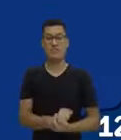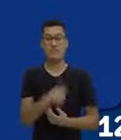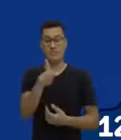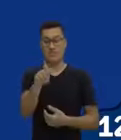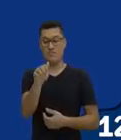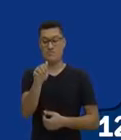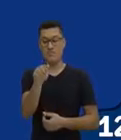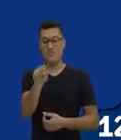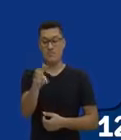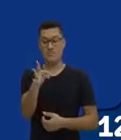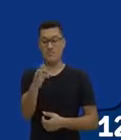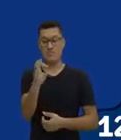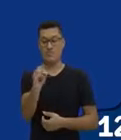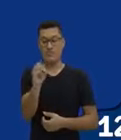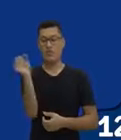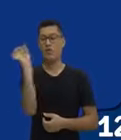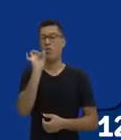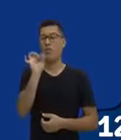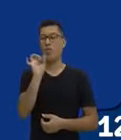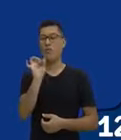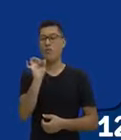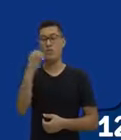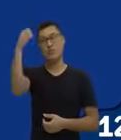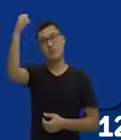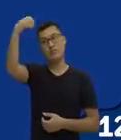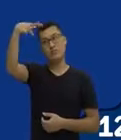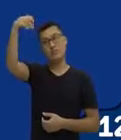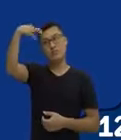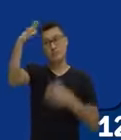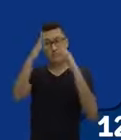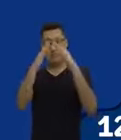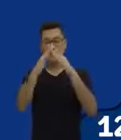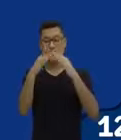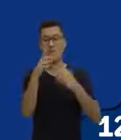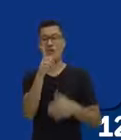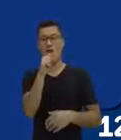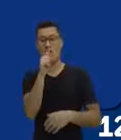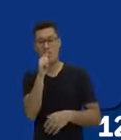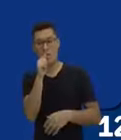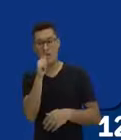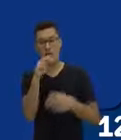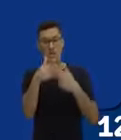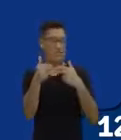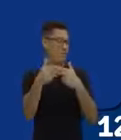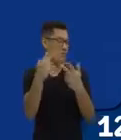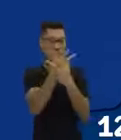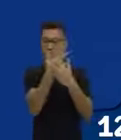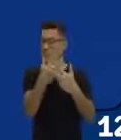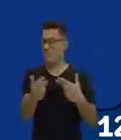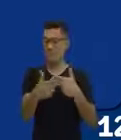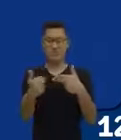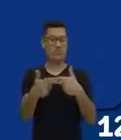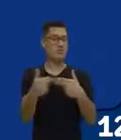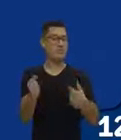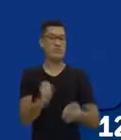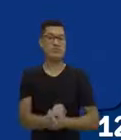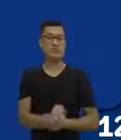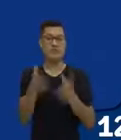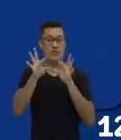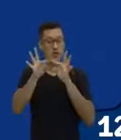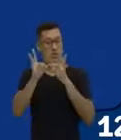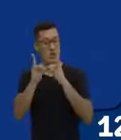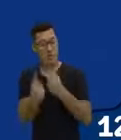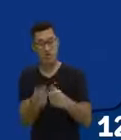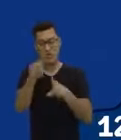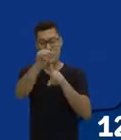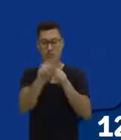mensal fixo dele vai ser o quê? Vai ser a energia que ele usa, a água que ele usa, entre outras coisas. Né? Sim. Todo mês ele tem